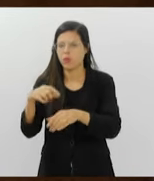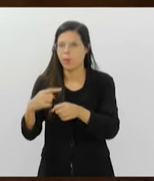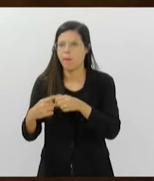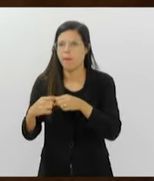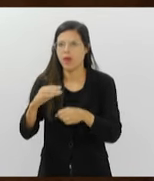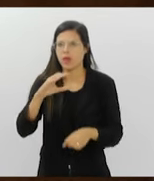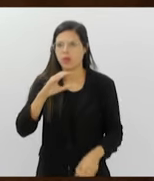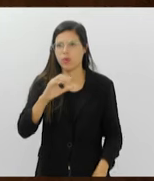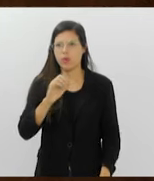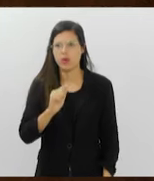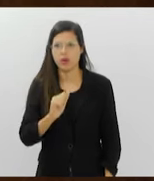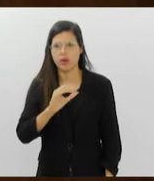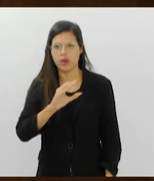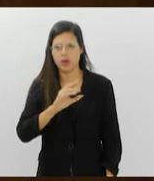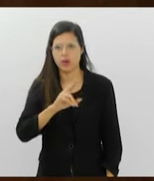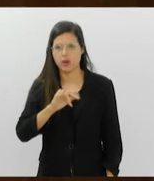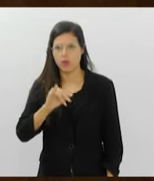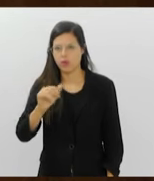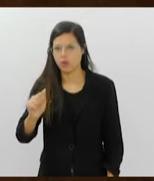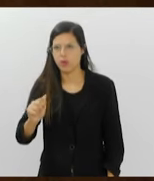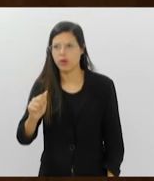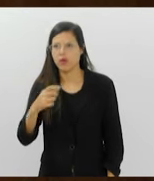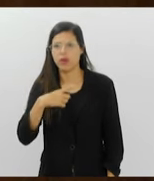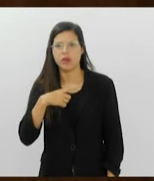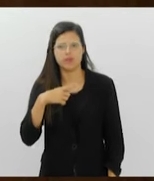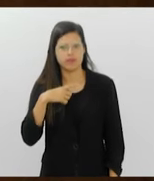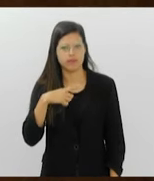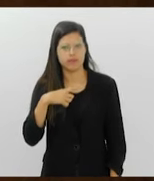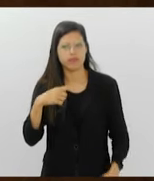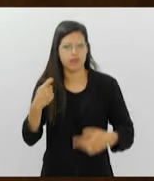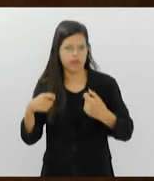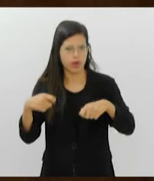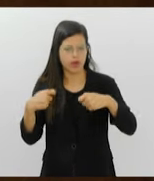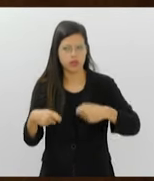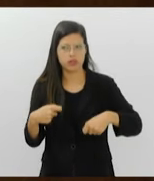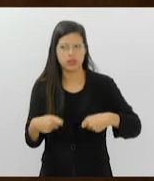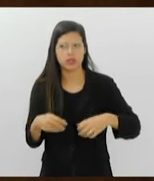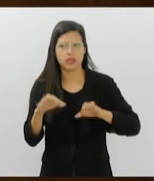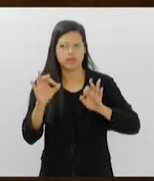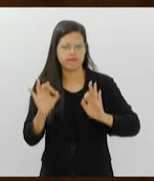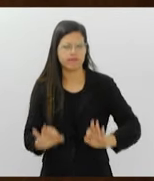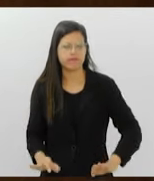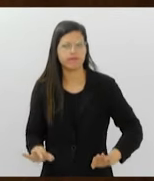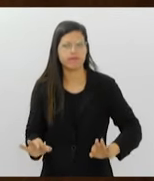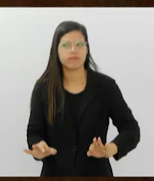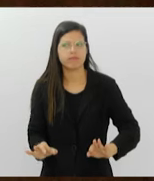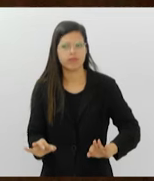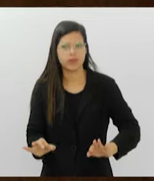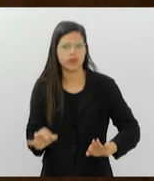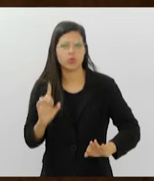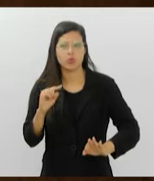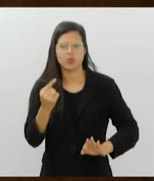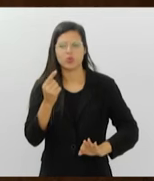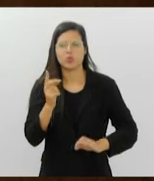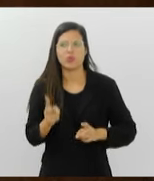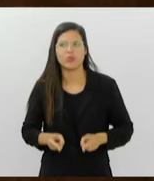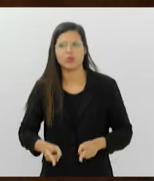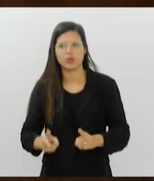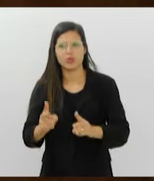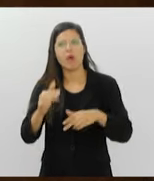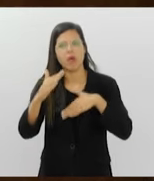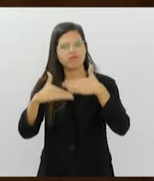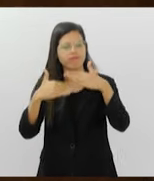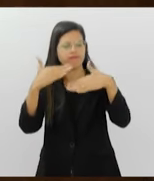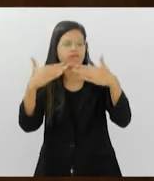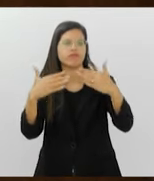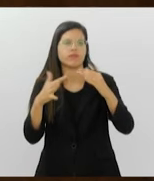principalmente ali onde tem a cabine da Polícia Militar, e tenho certeza Dessa forma, nós vamos continuar avançando